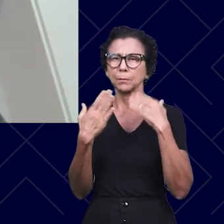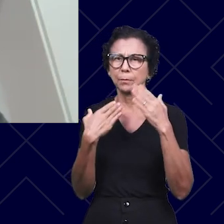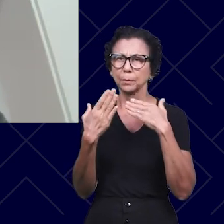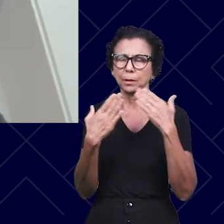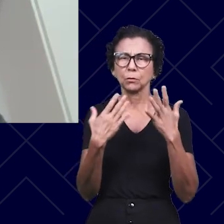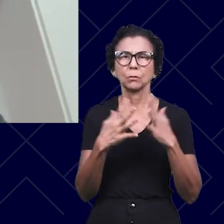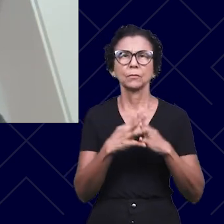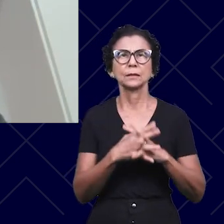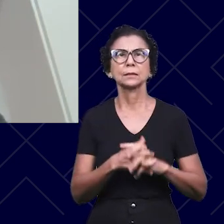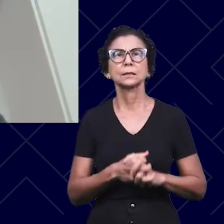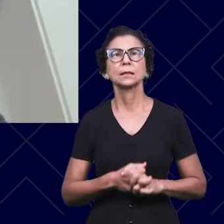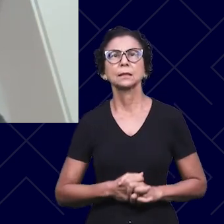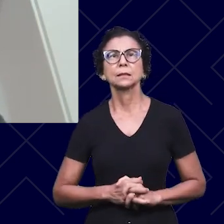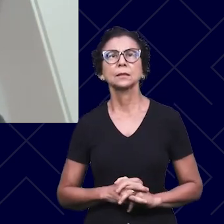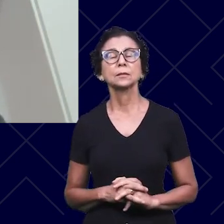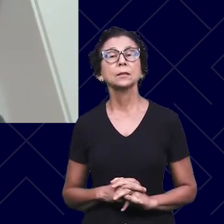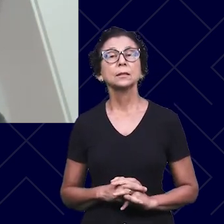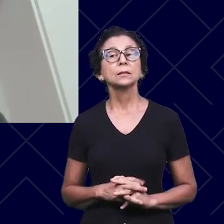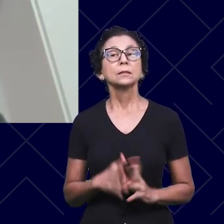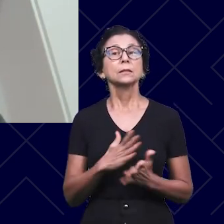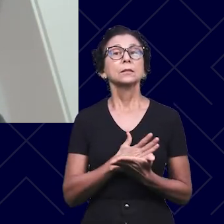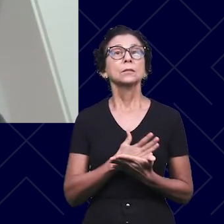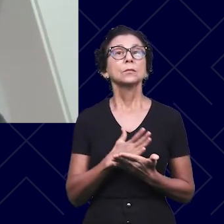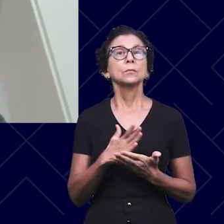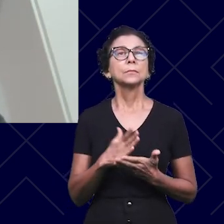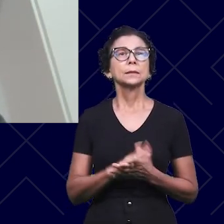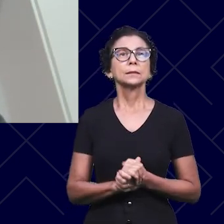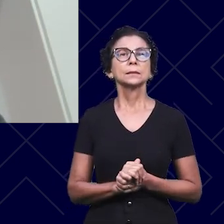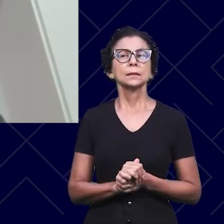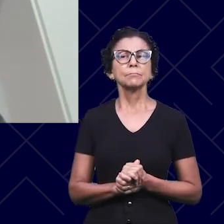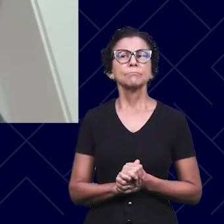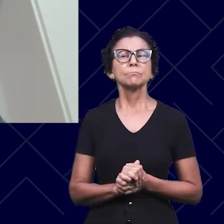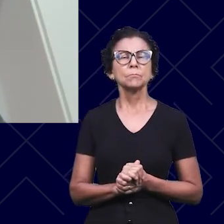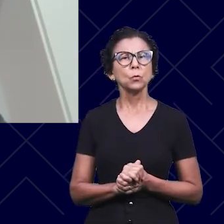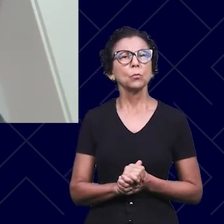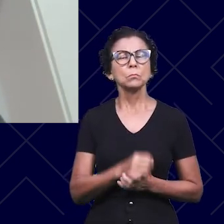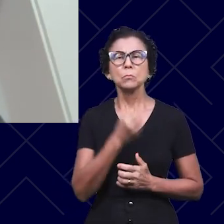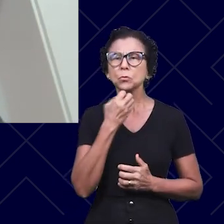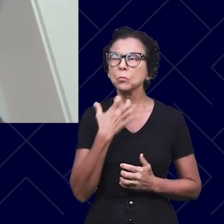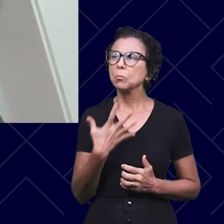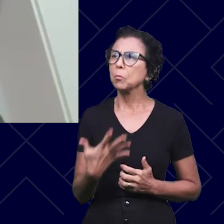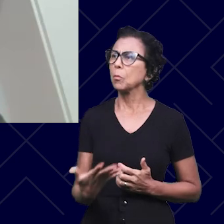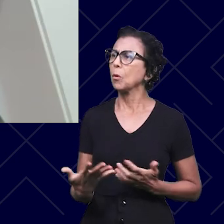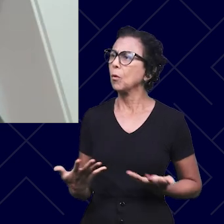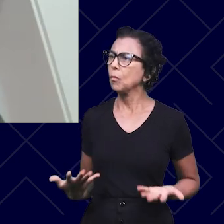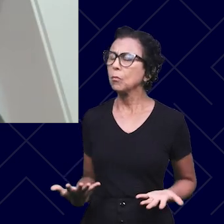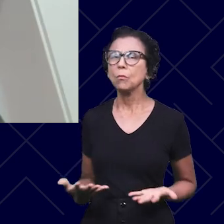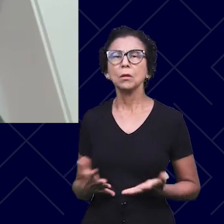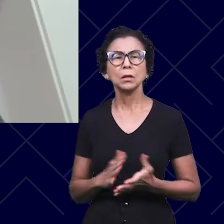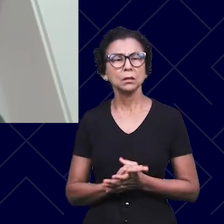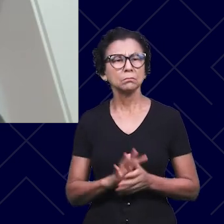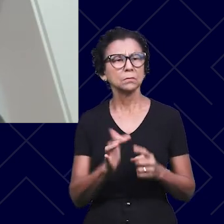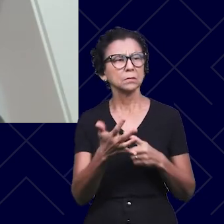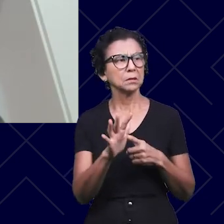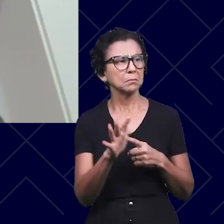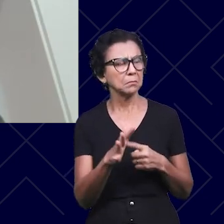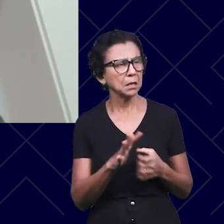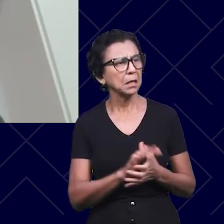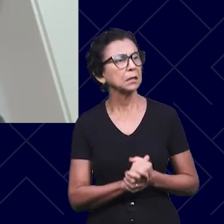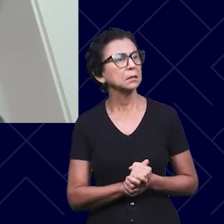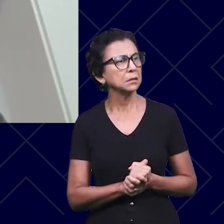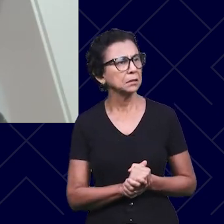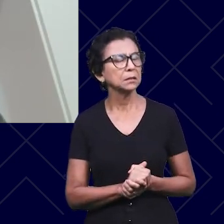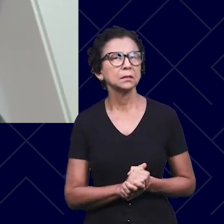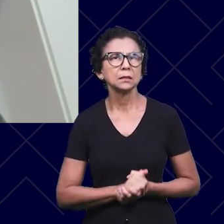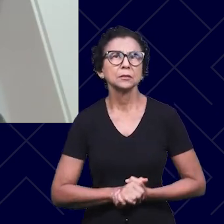né? Eu conversando com algumas irmãs também, né? E aí eu comecei a ver várias possibilidades que eu teria com essa máquina, né? Eu